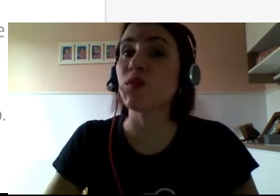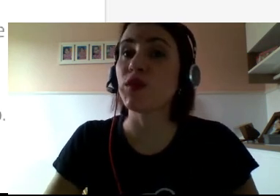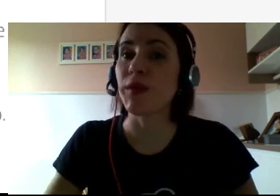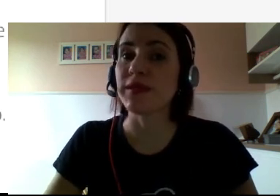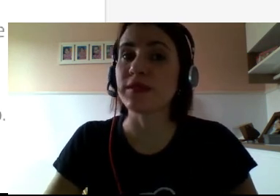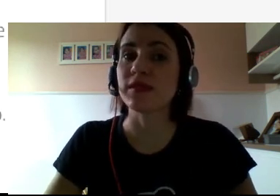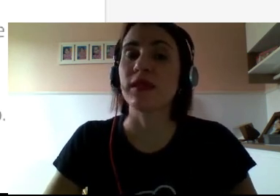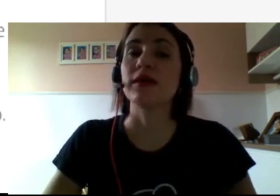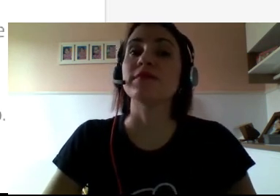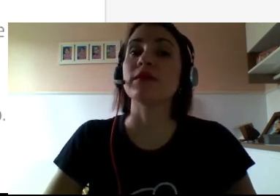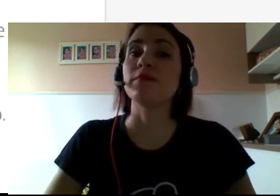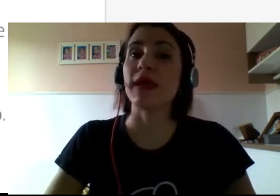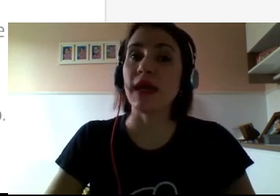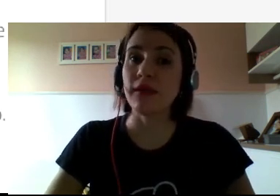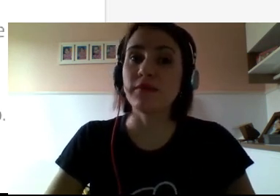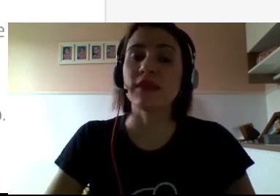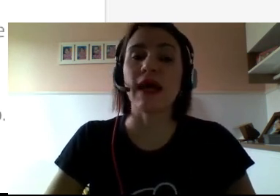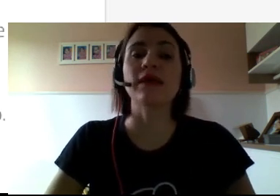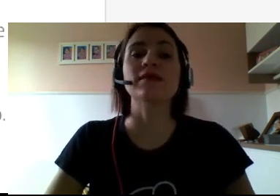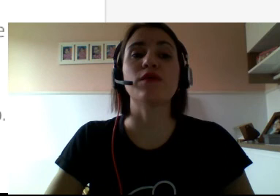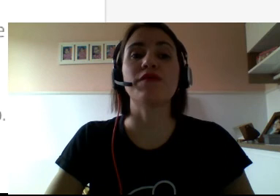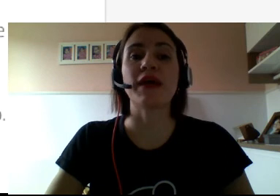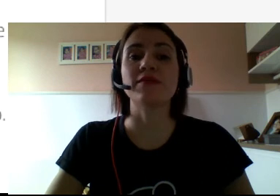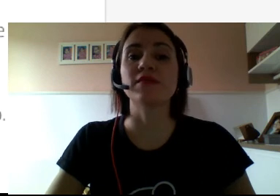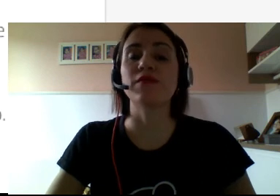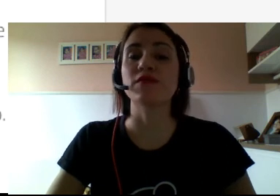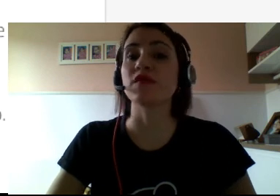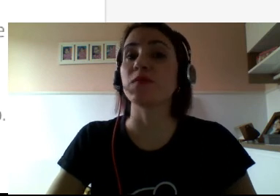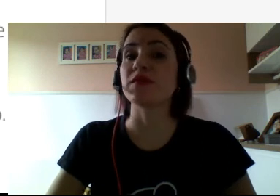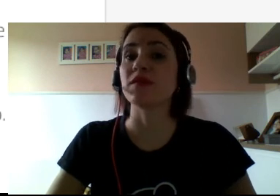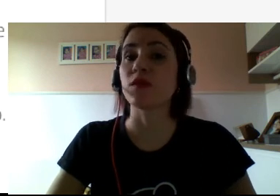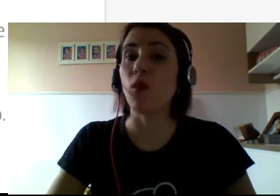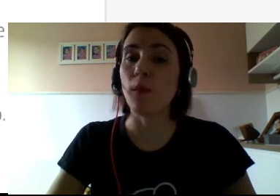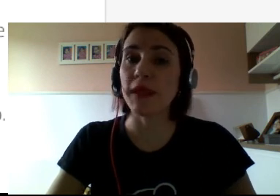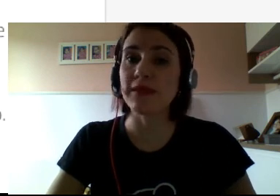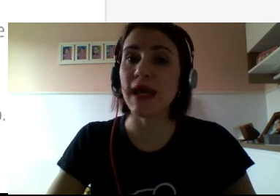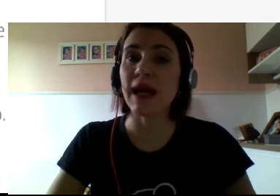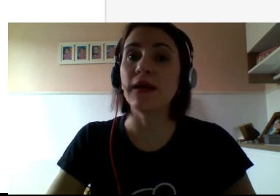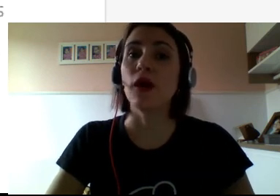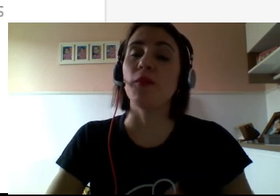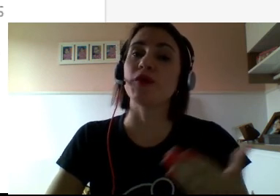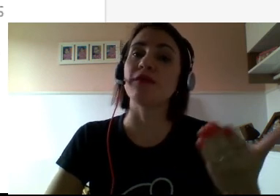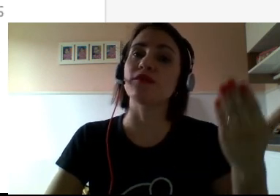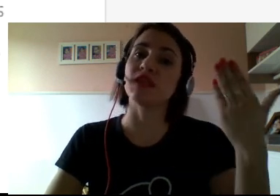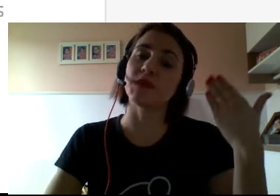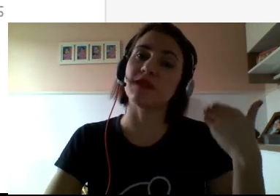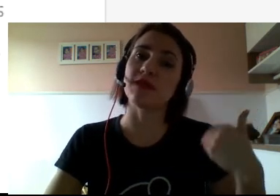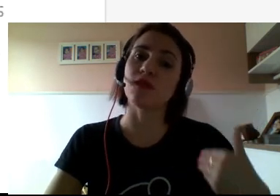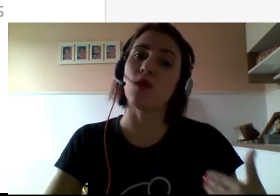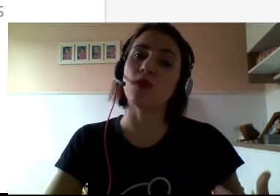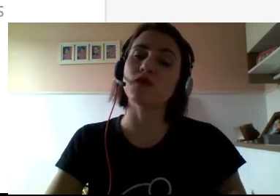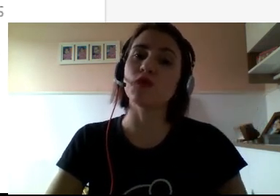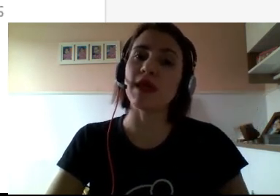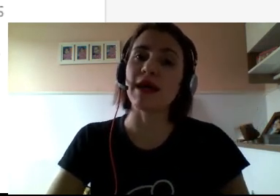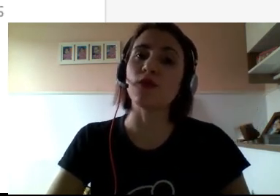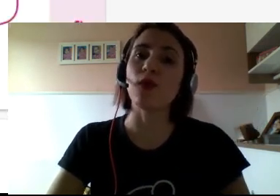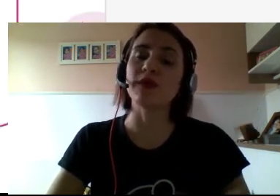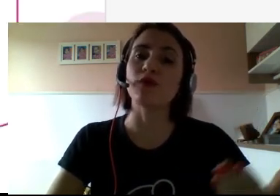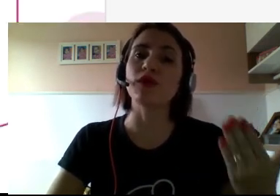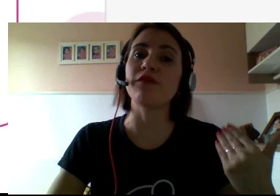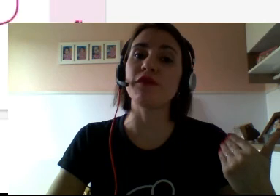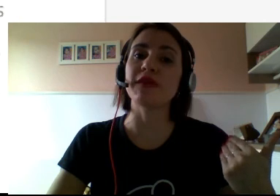lá na página 102 também tá são frases que vocês precisam completar porém vocês precisam